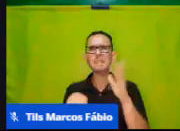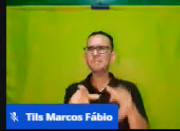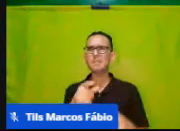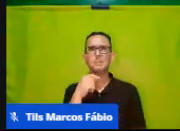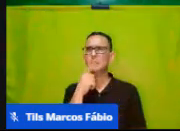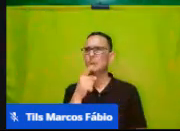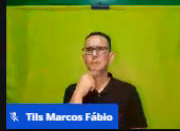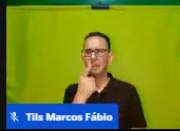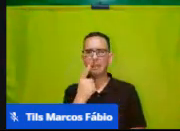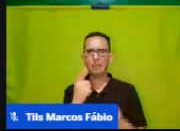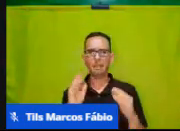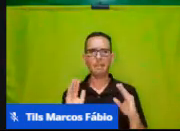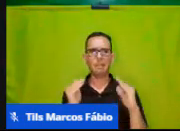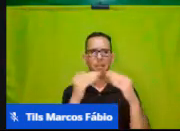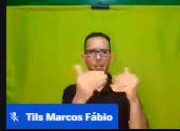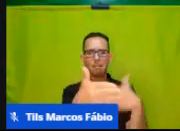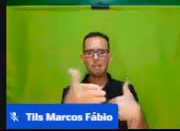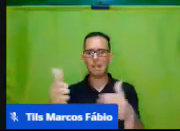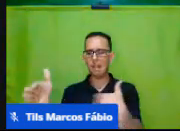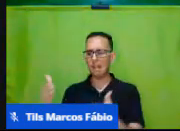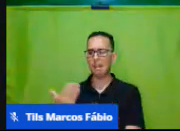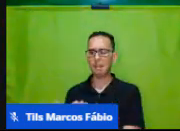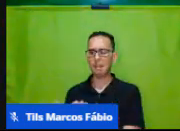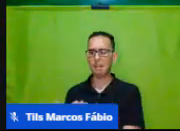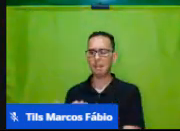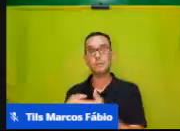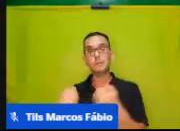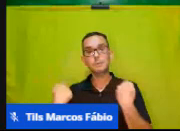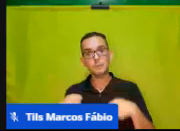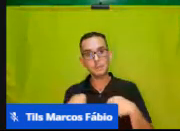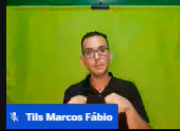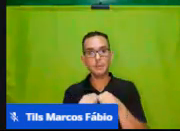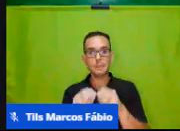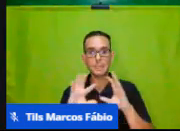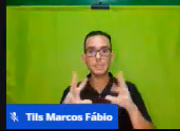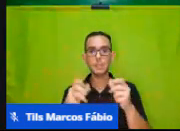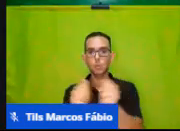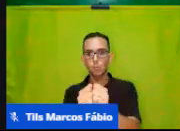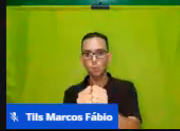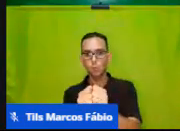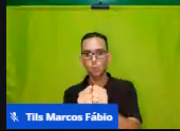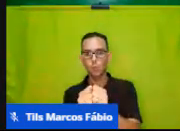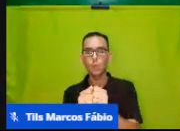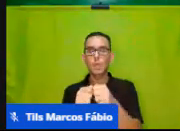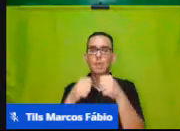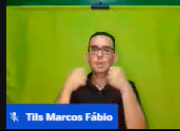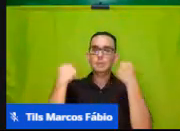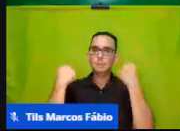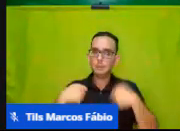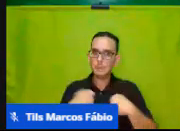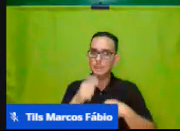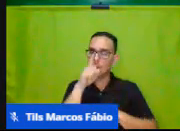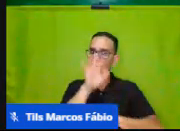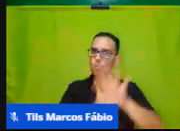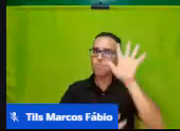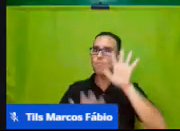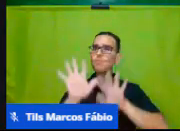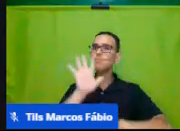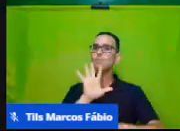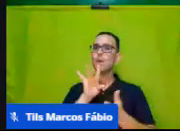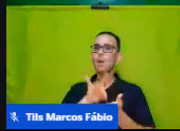salas de aula, digamos assim. A gente precisa fazer essa meia-culpa, né? A gente tem que tomar esse cuidado,